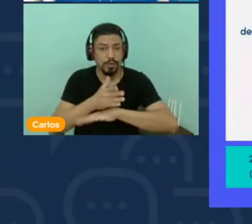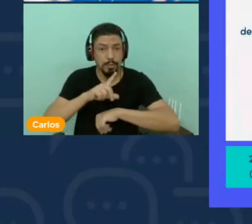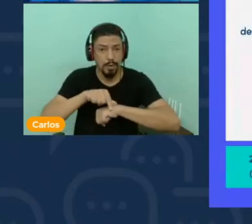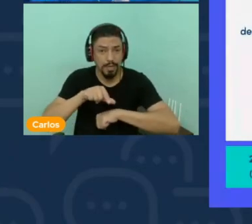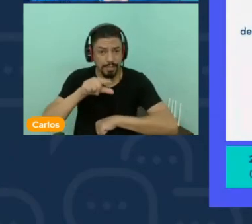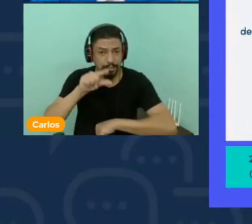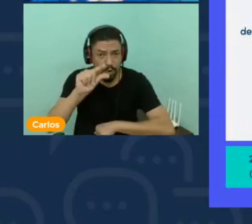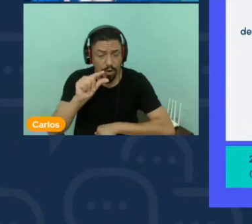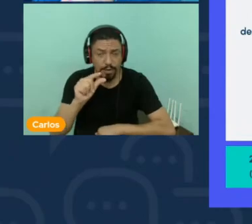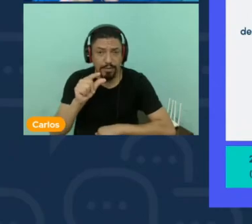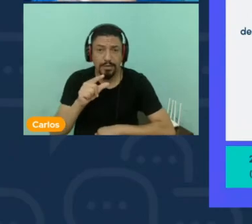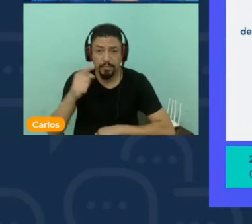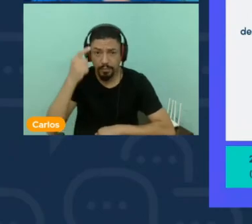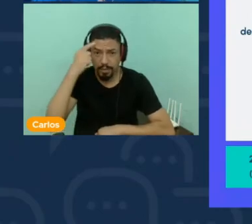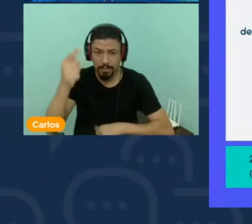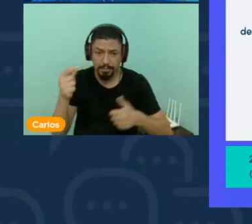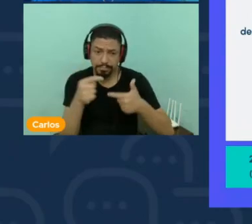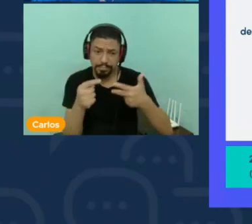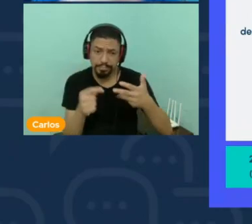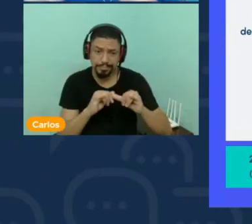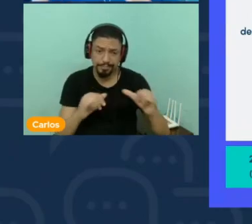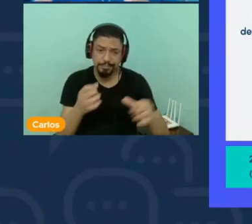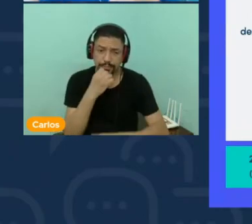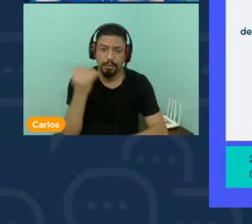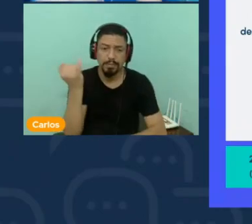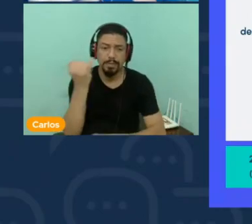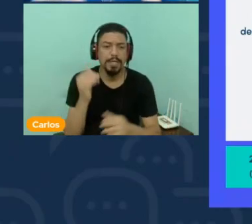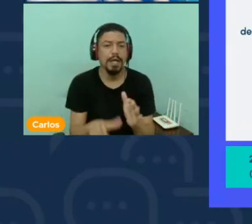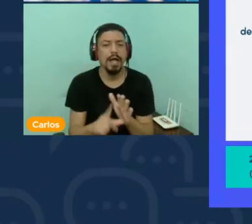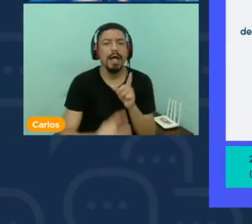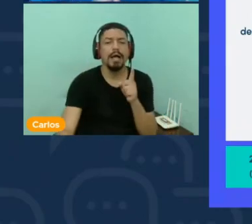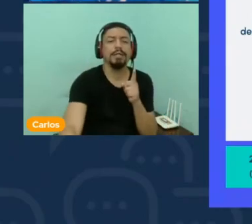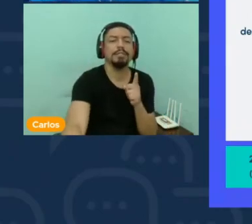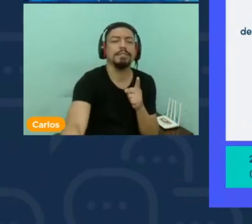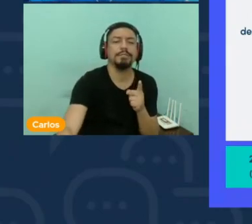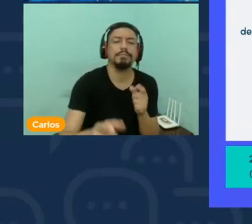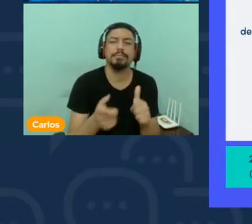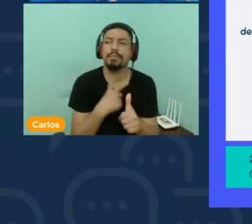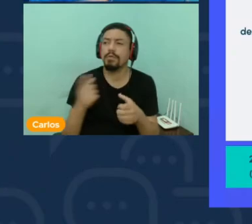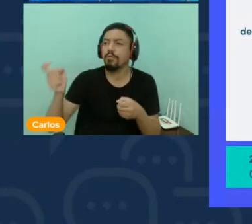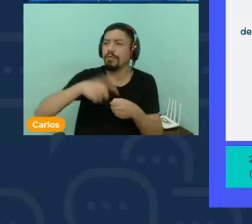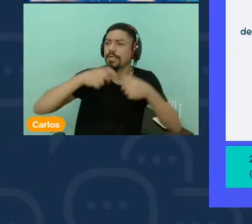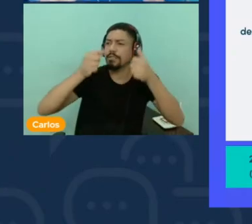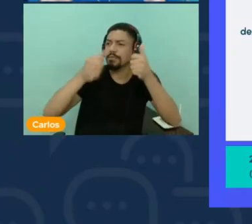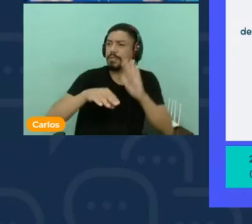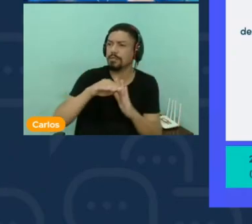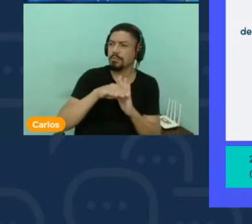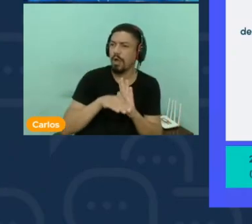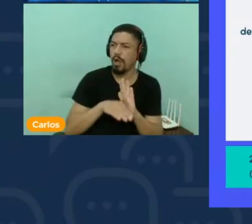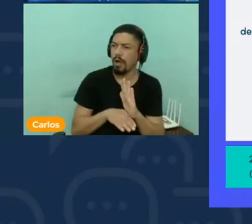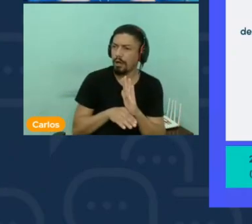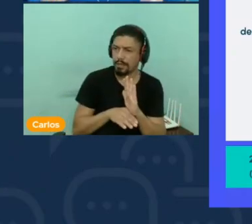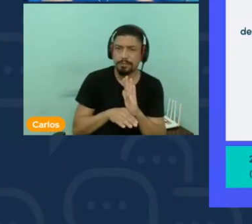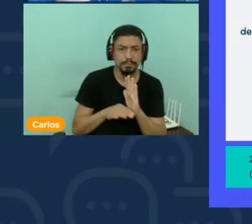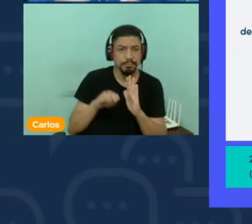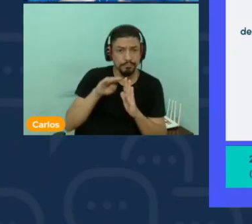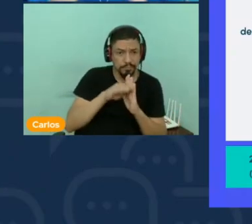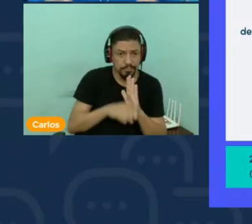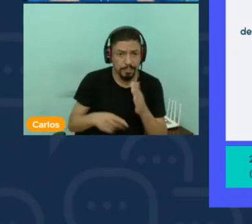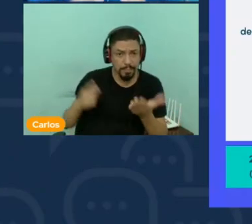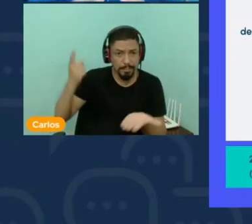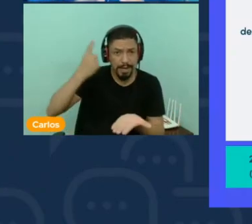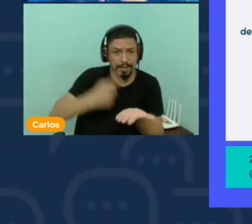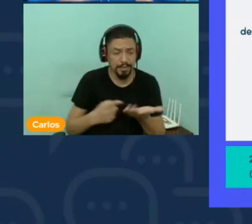notícia que eu vou passar agora, tá? Antes, né, voltar a explicar o programa. Essa live faz parte